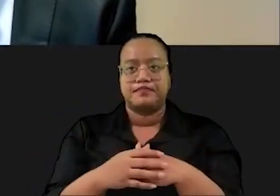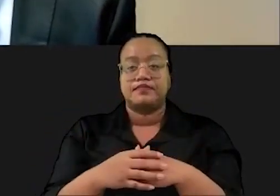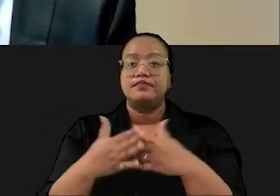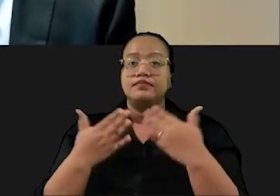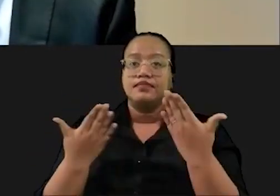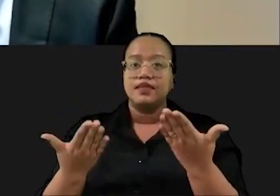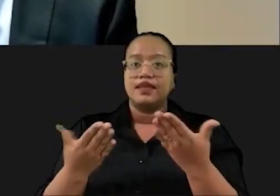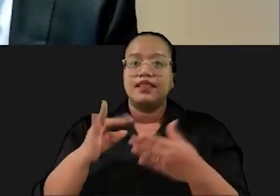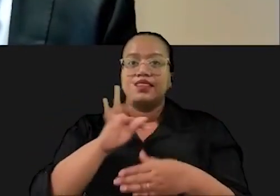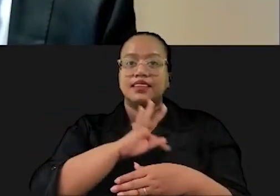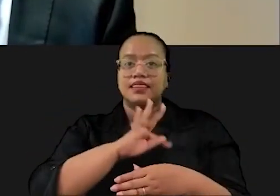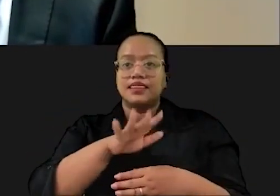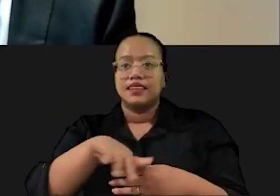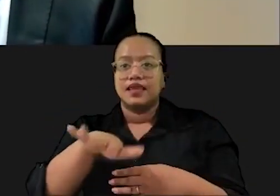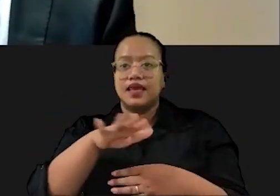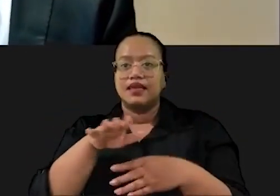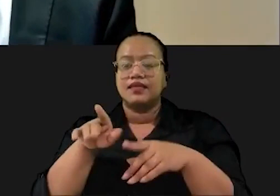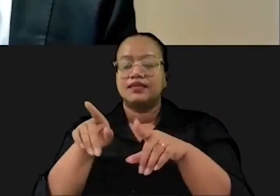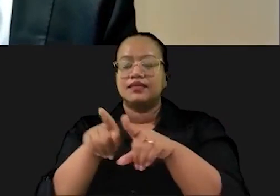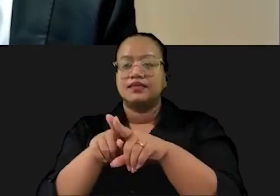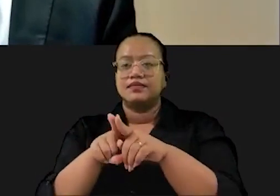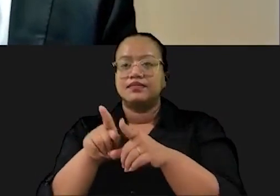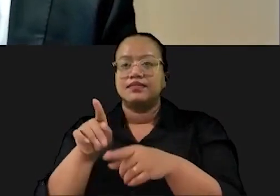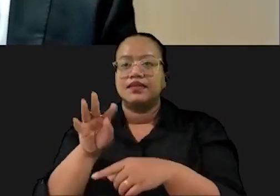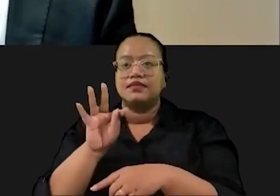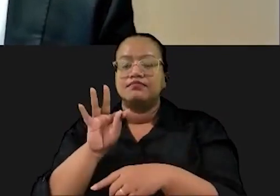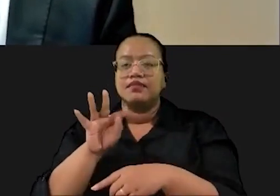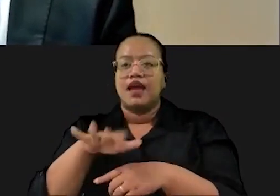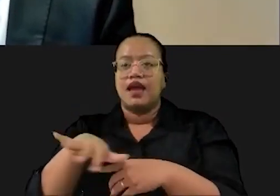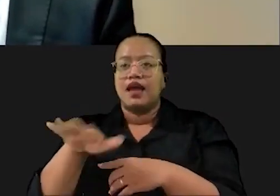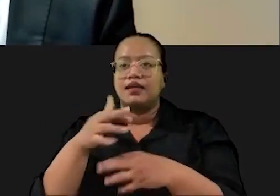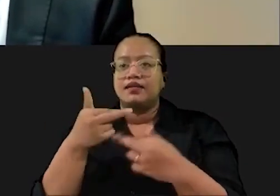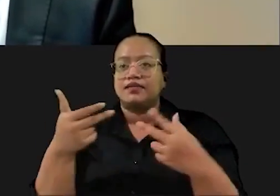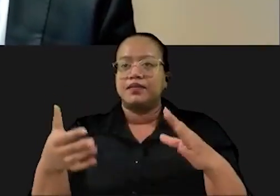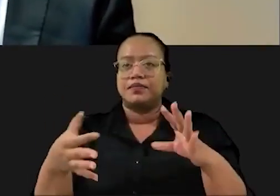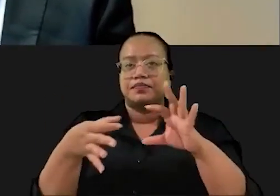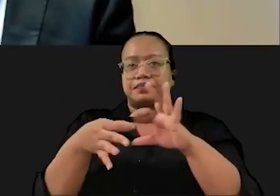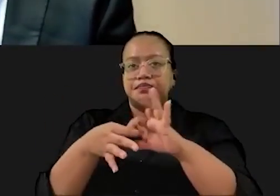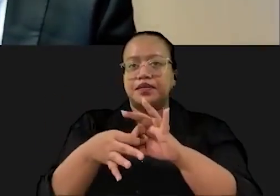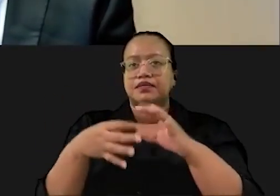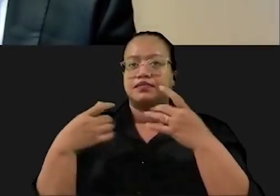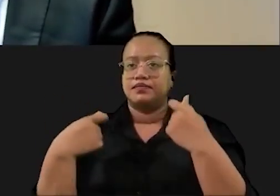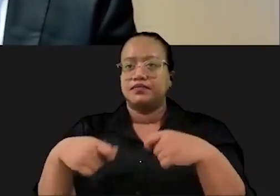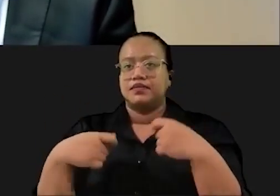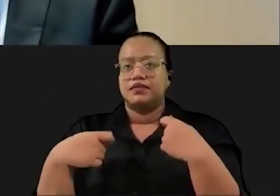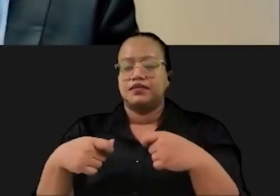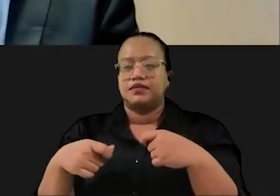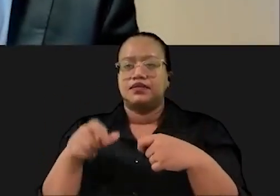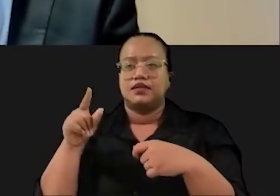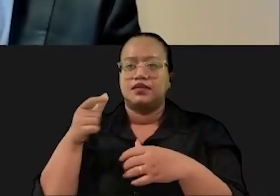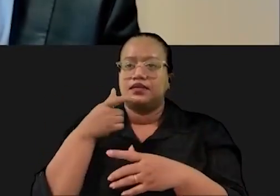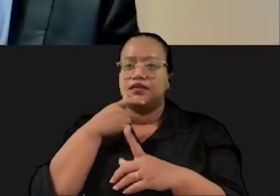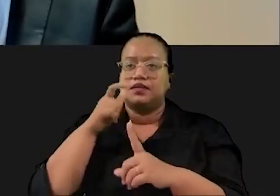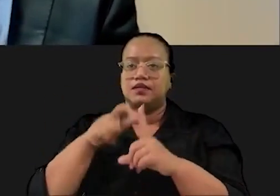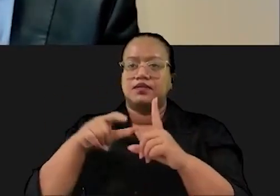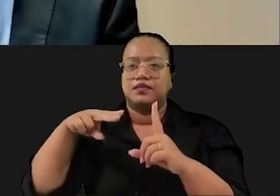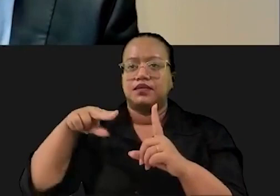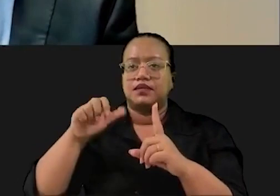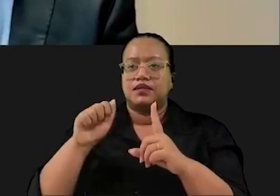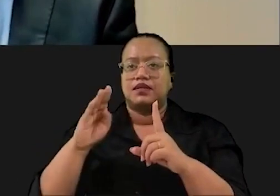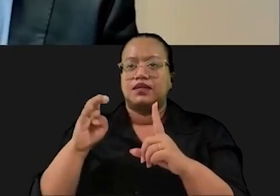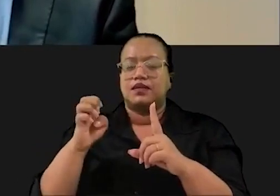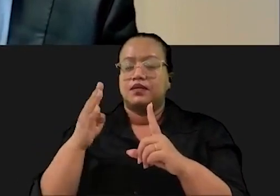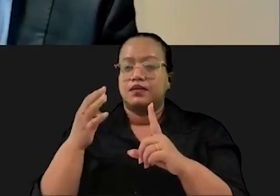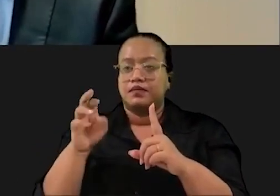na linha do que o Naiber falou no início, né? Você precisa ter assim uma ponte entre essas 2 áreas. Esses comitês gestores, eles, a meu ver, são